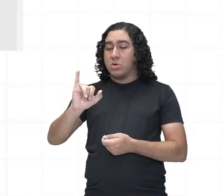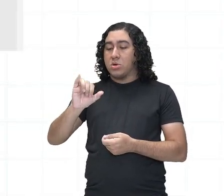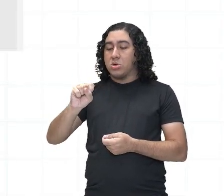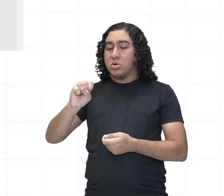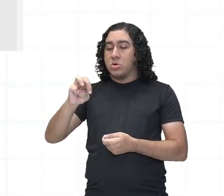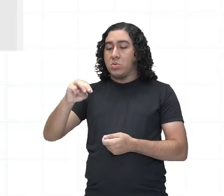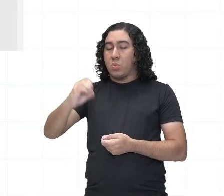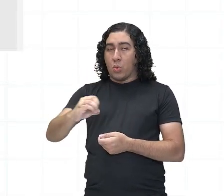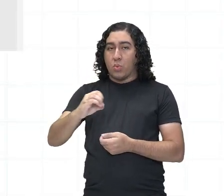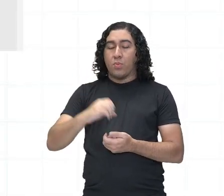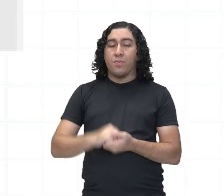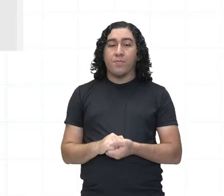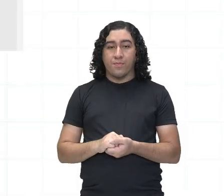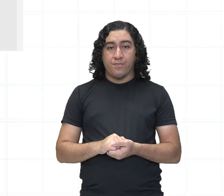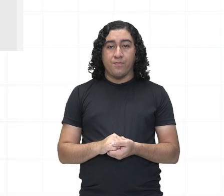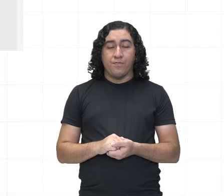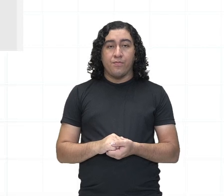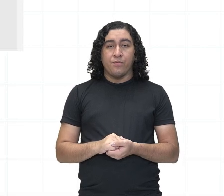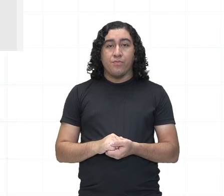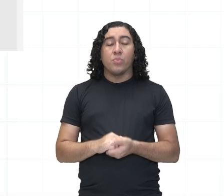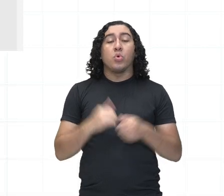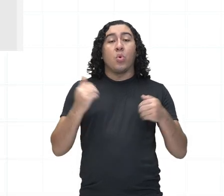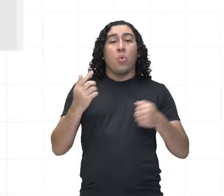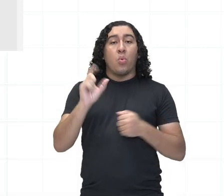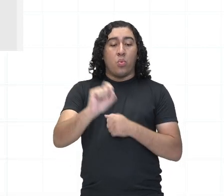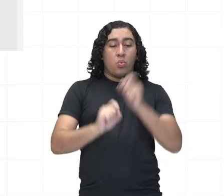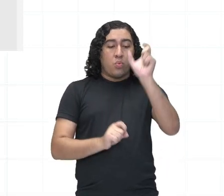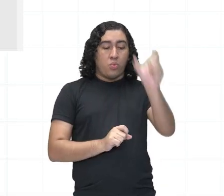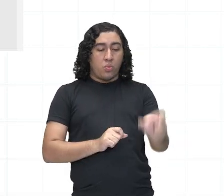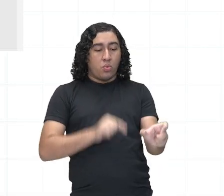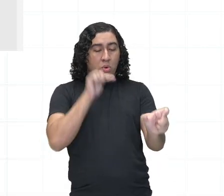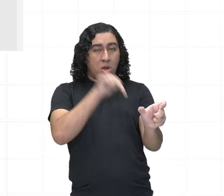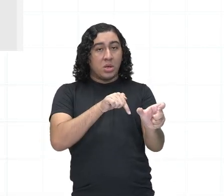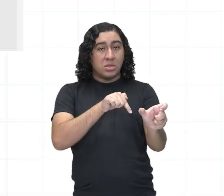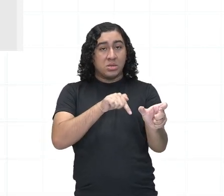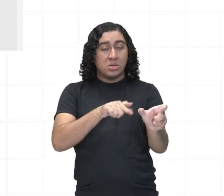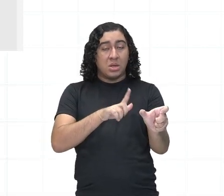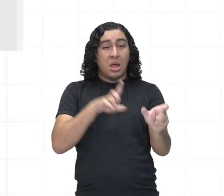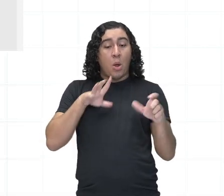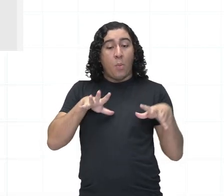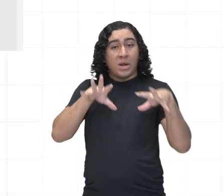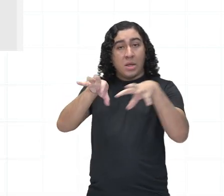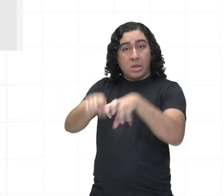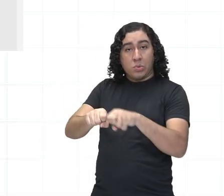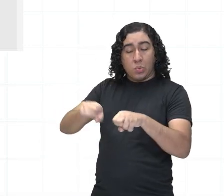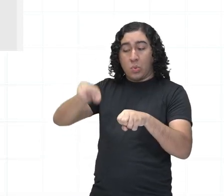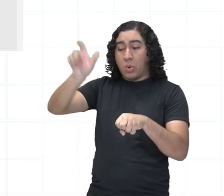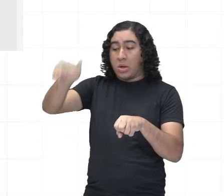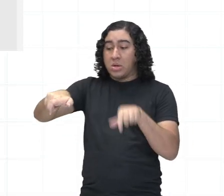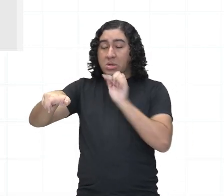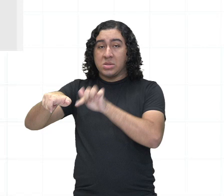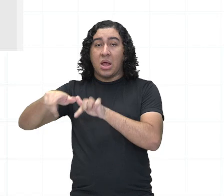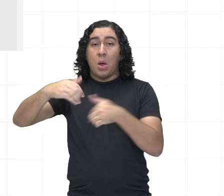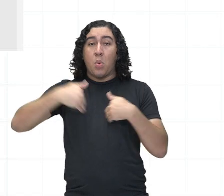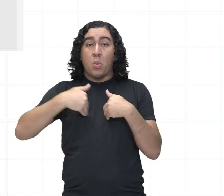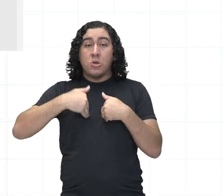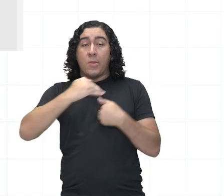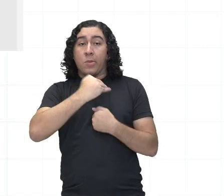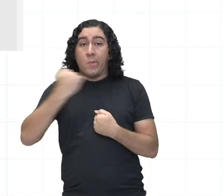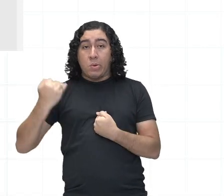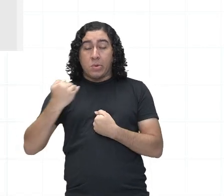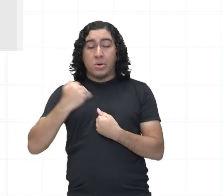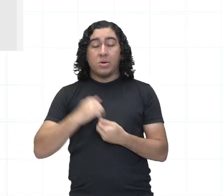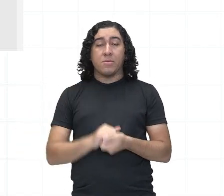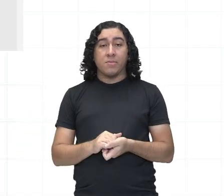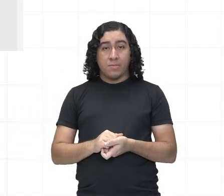organismo que é chamado de predador se alimenta de outro, que é a presa, tá? Resultando